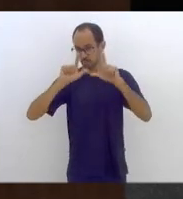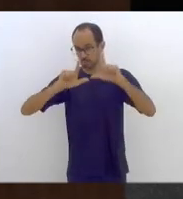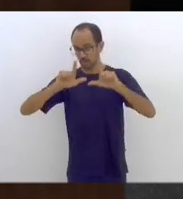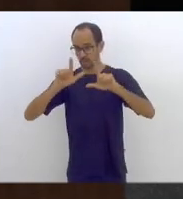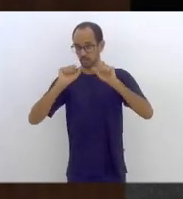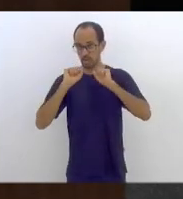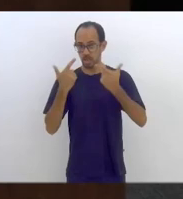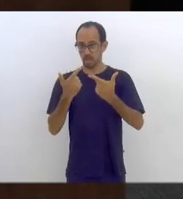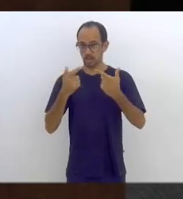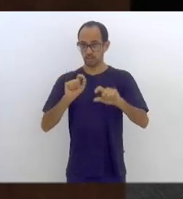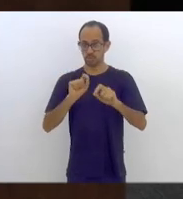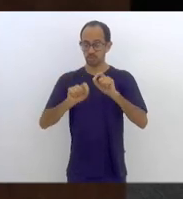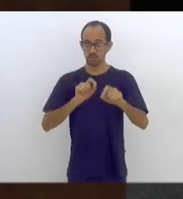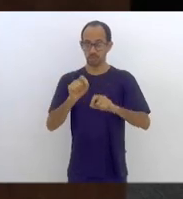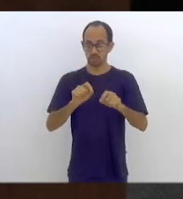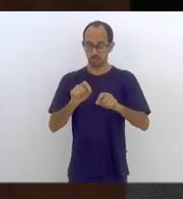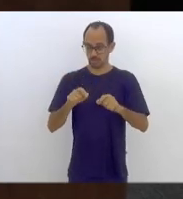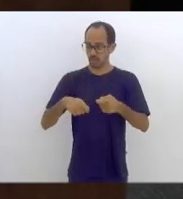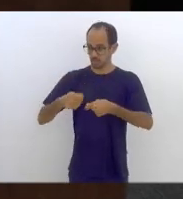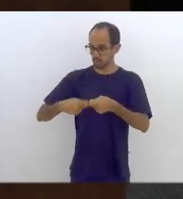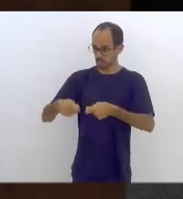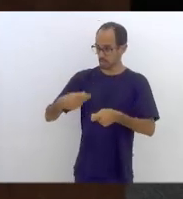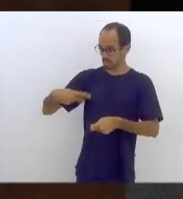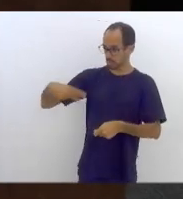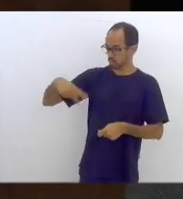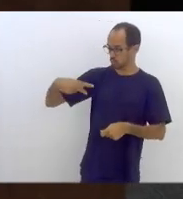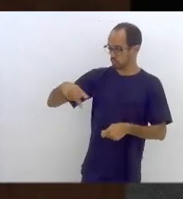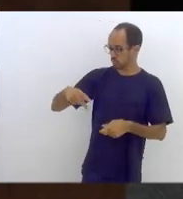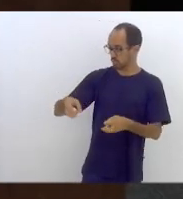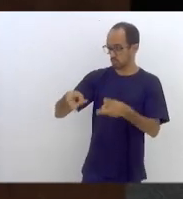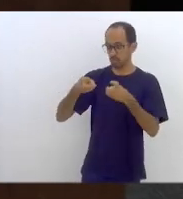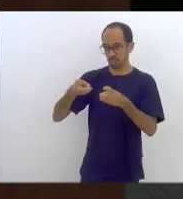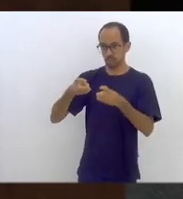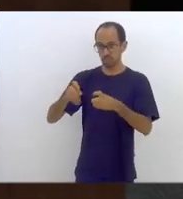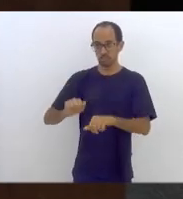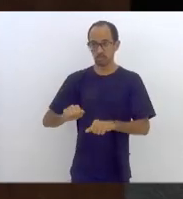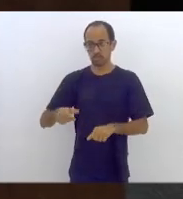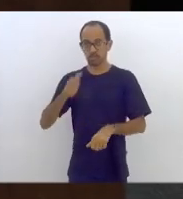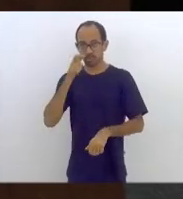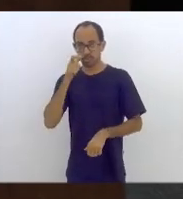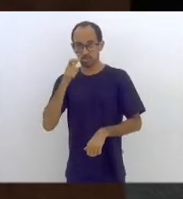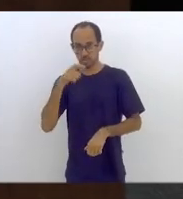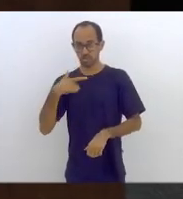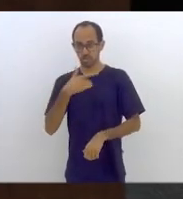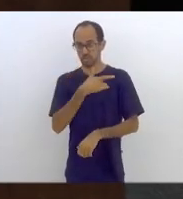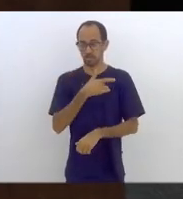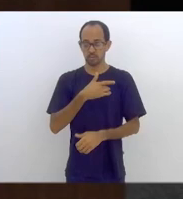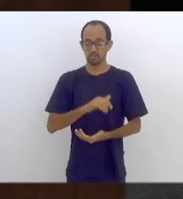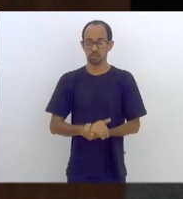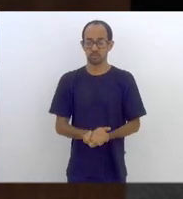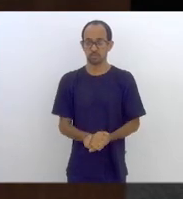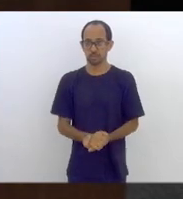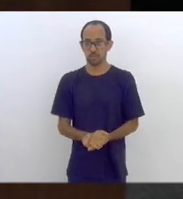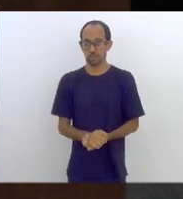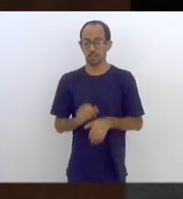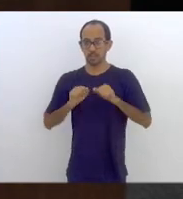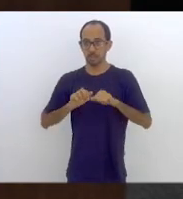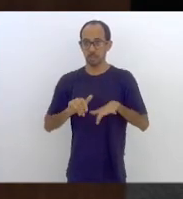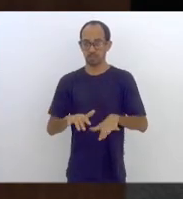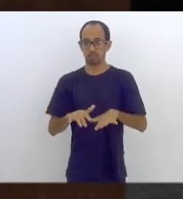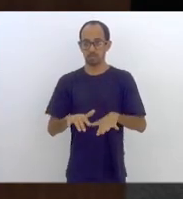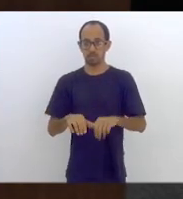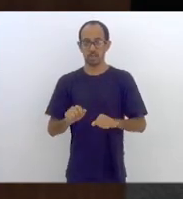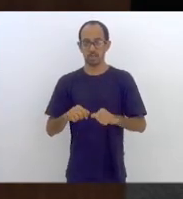que a gestão de vossa excelência teve um lugar muito atento para saúde em tempos de pandemia essa